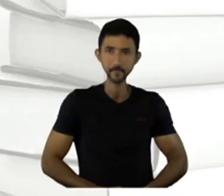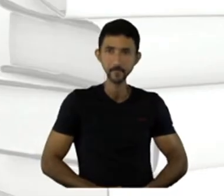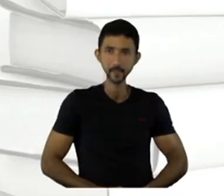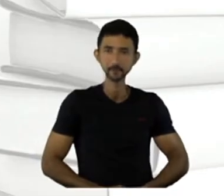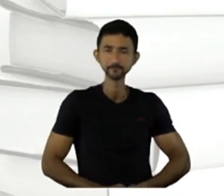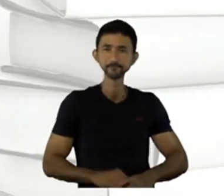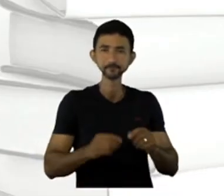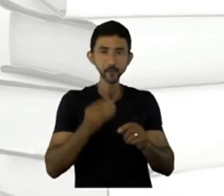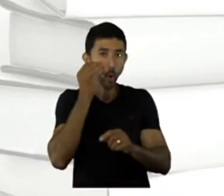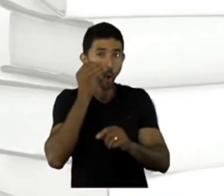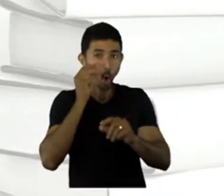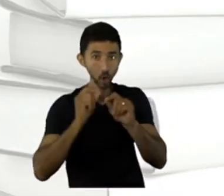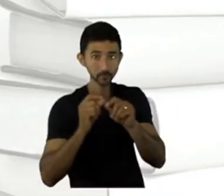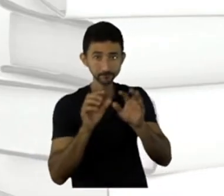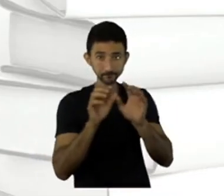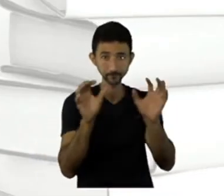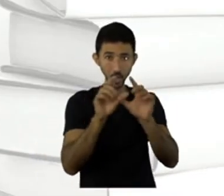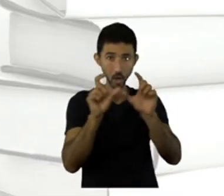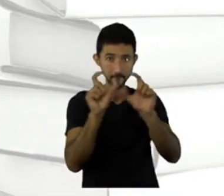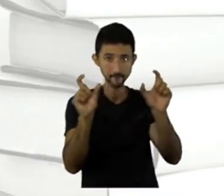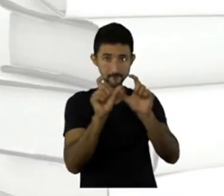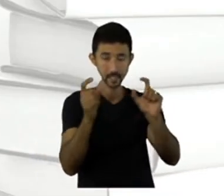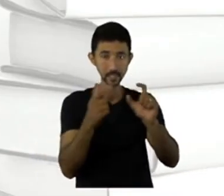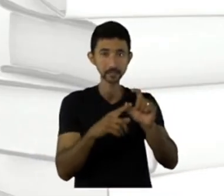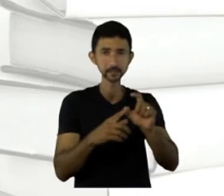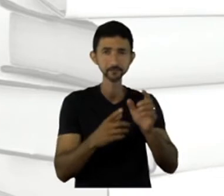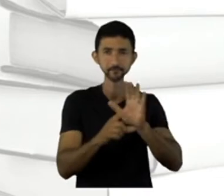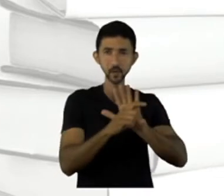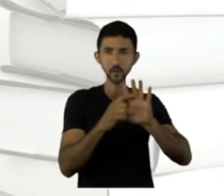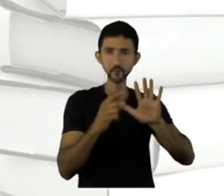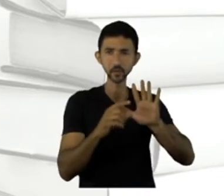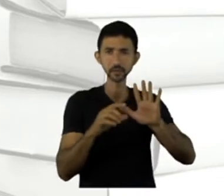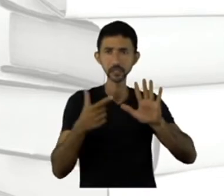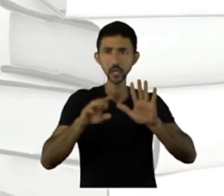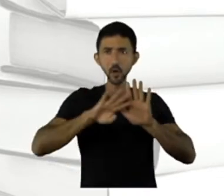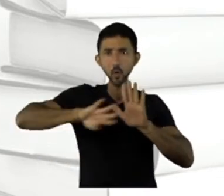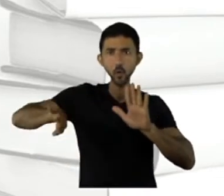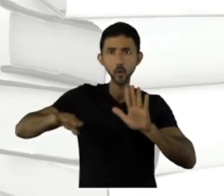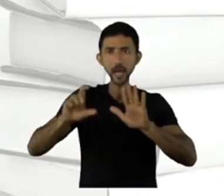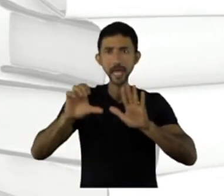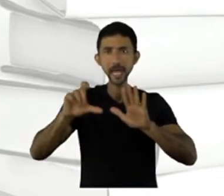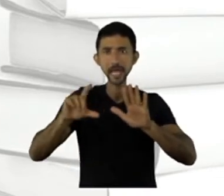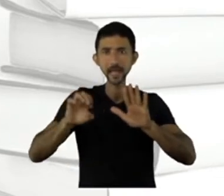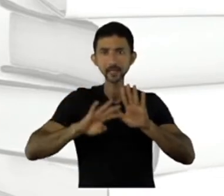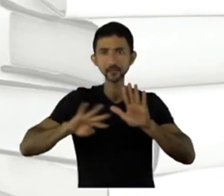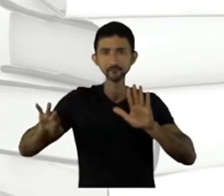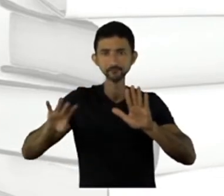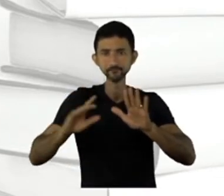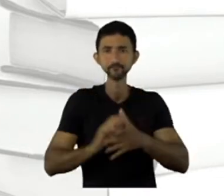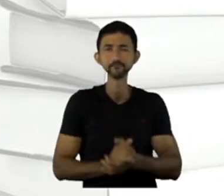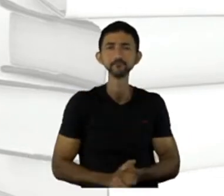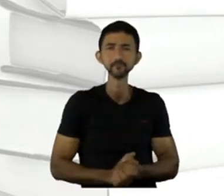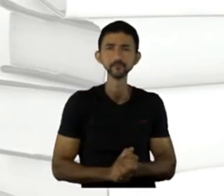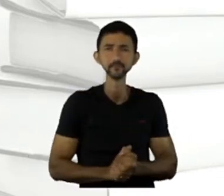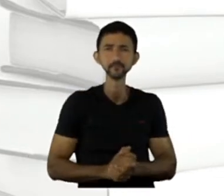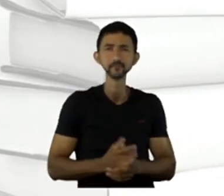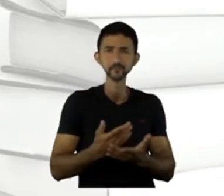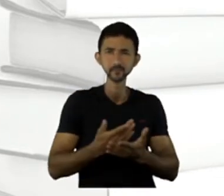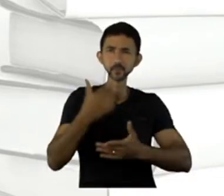trecho. Observa o mesmo trecho sem o pronome ele. Como ficaria um texto